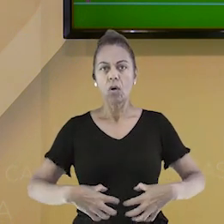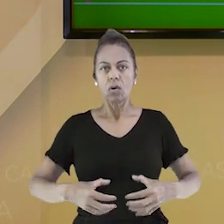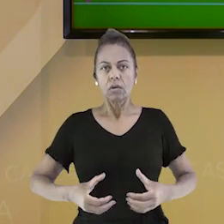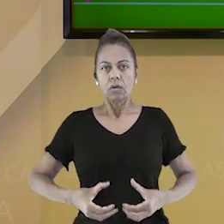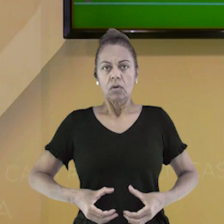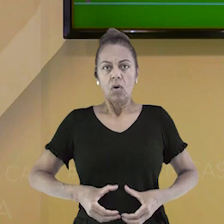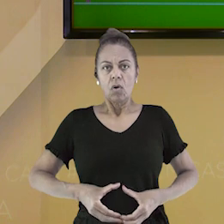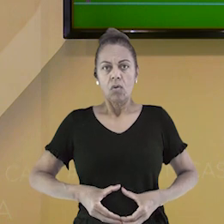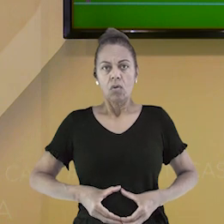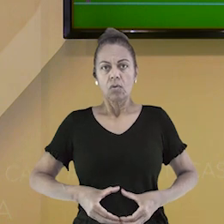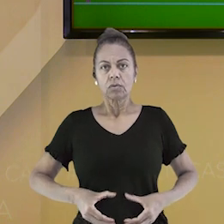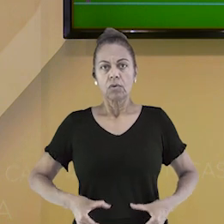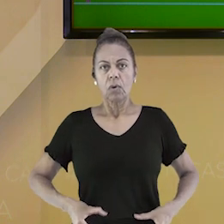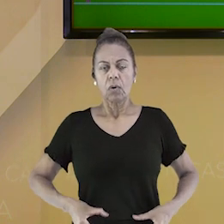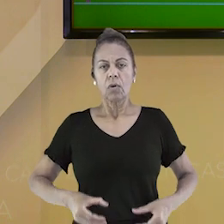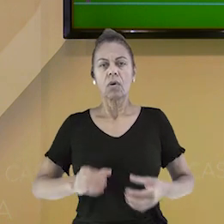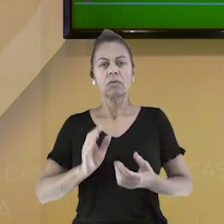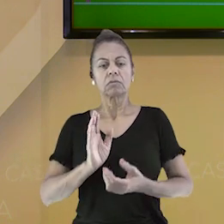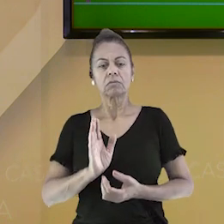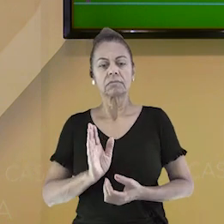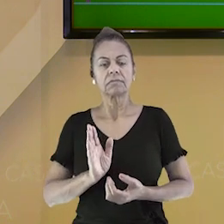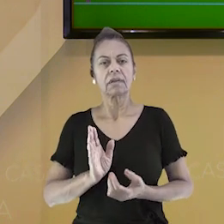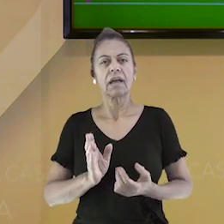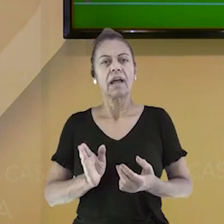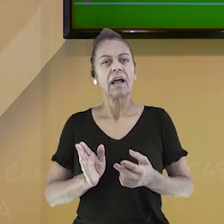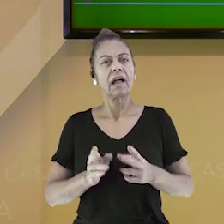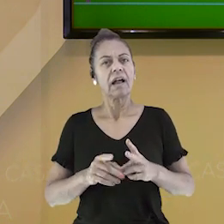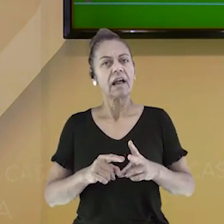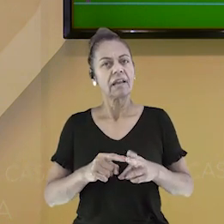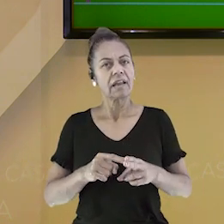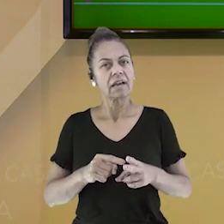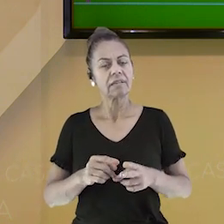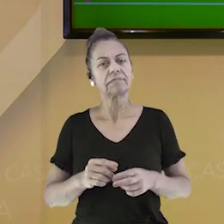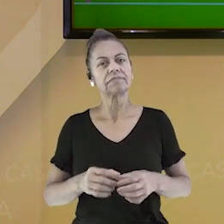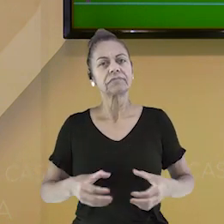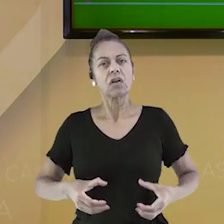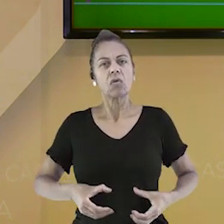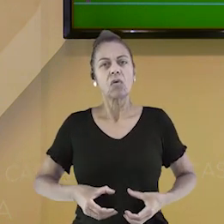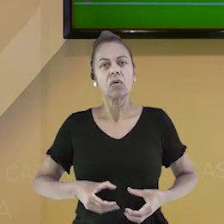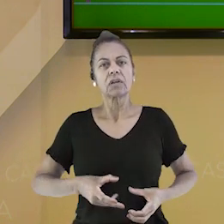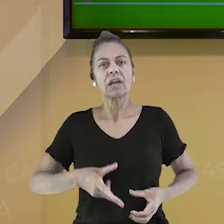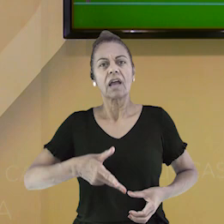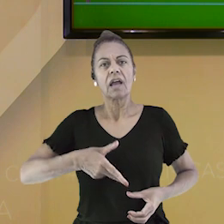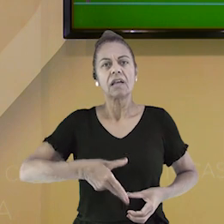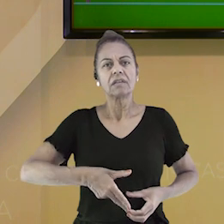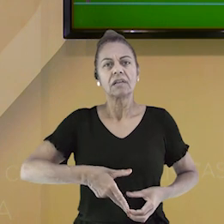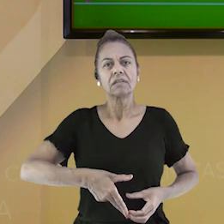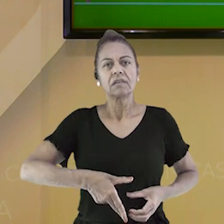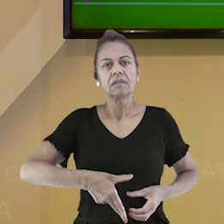No caso, são os femininos. Nele, nós podemos ver dois traços que representam os cortes nas